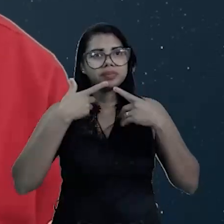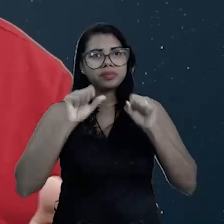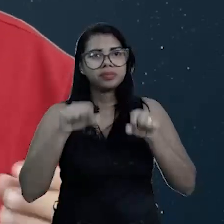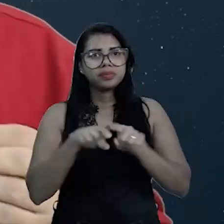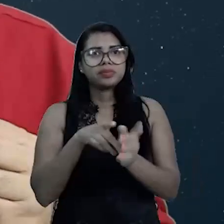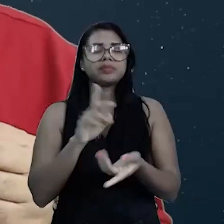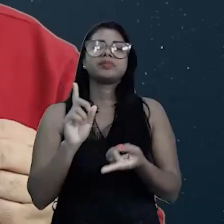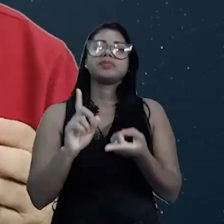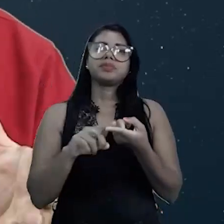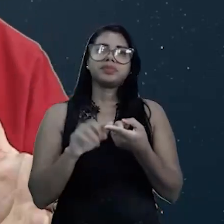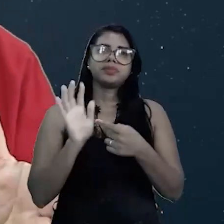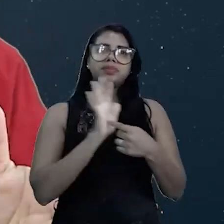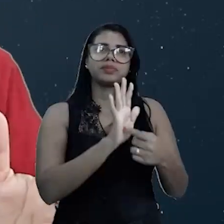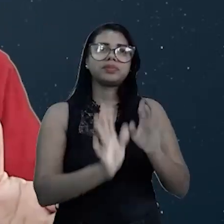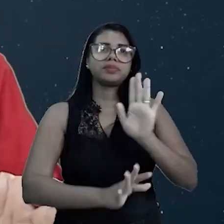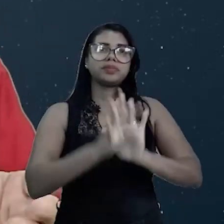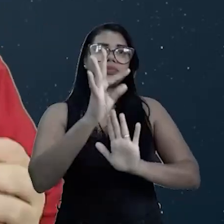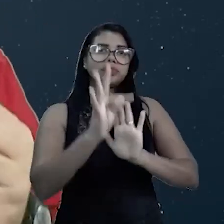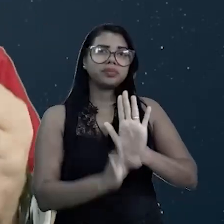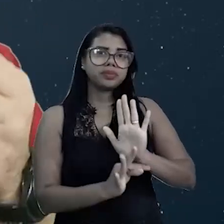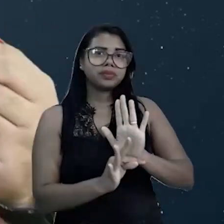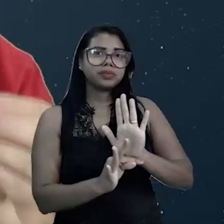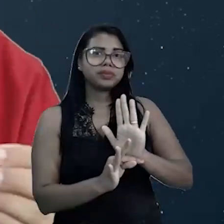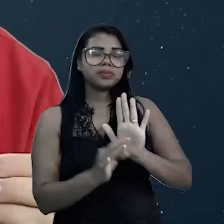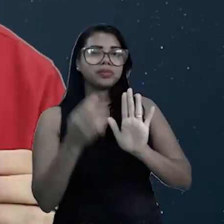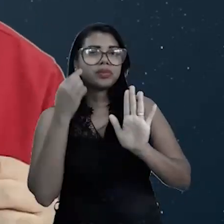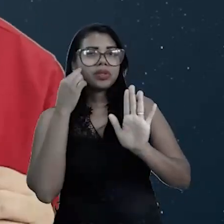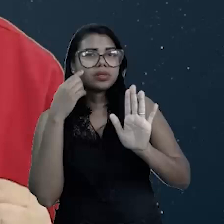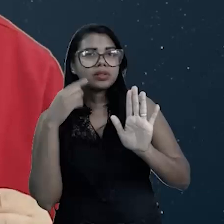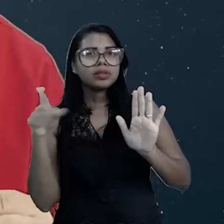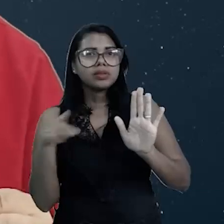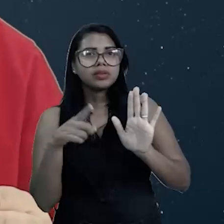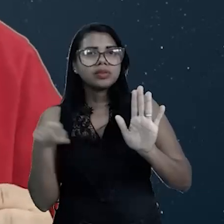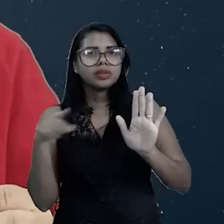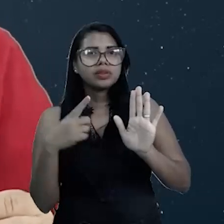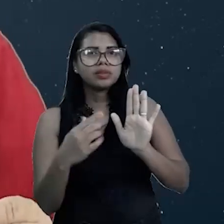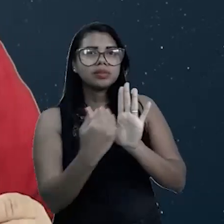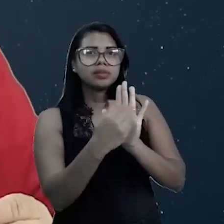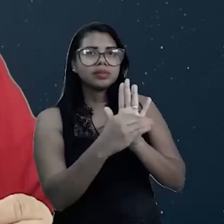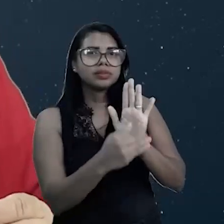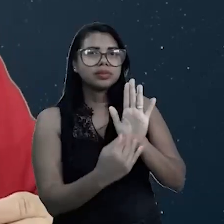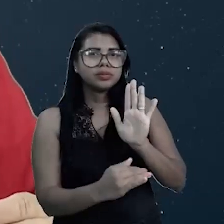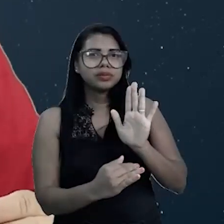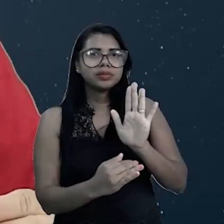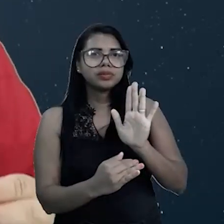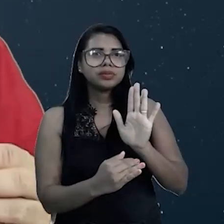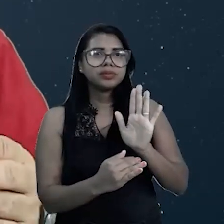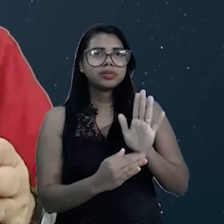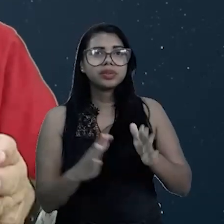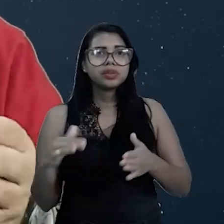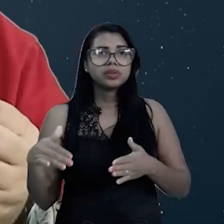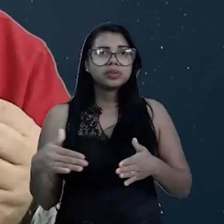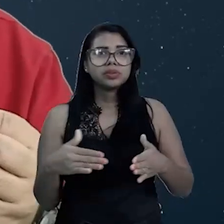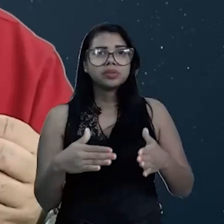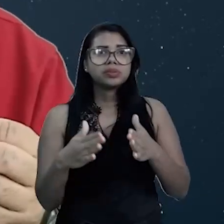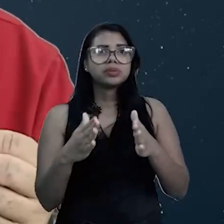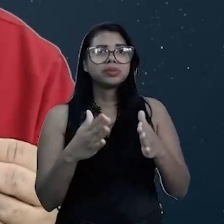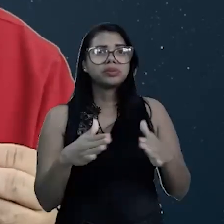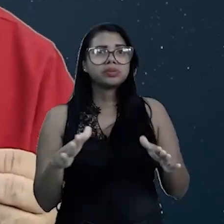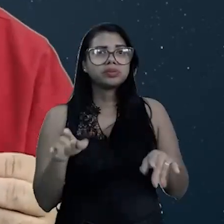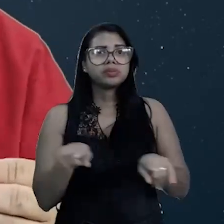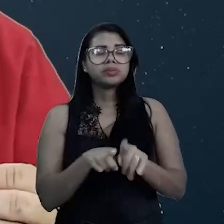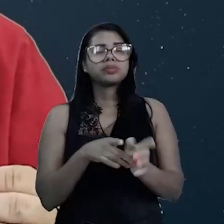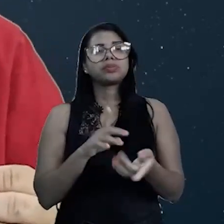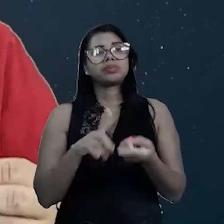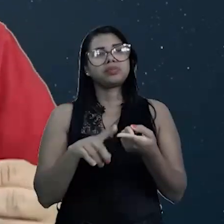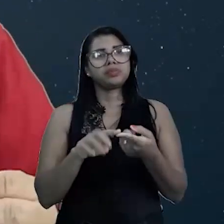ao texto. Quando a gente encontra lá no hino nacional, quando diz assim, ouviram do Ipiranga as margens plácidas. Então, as